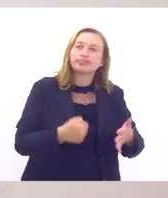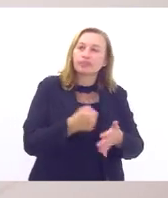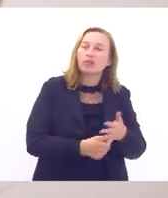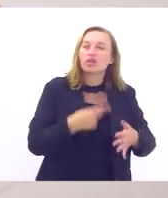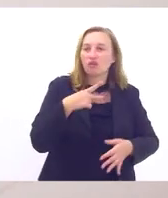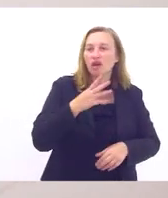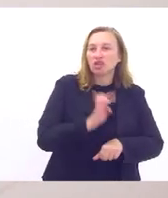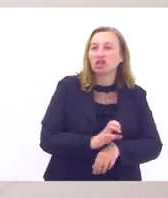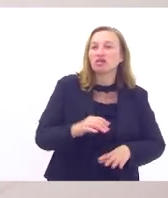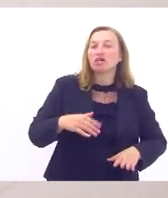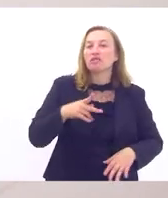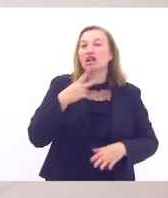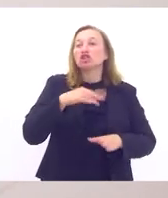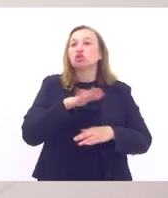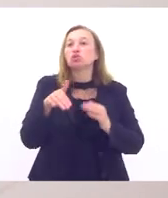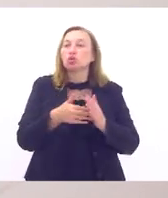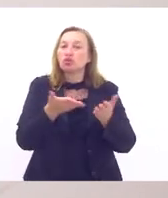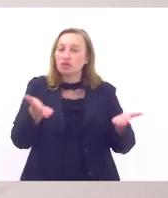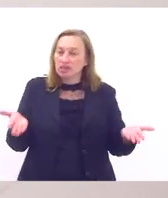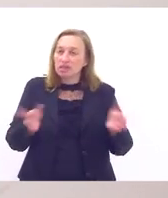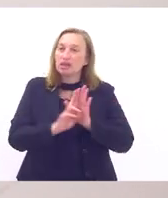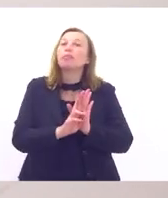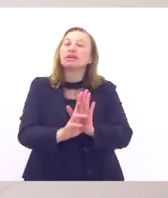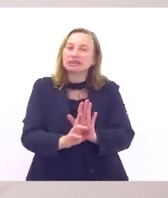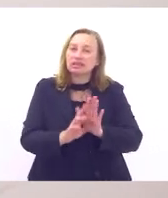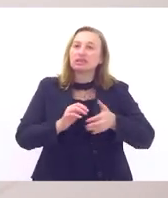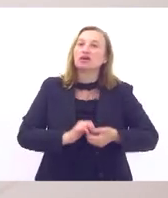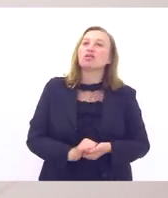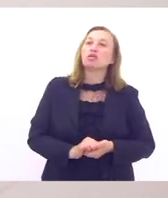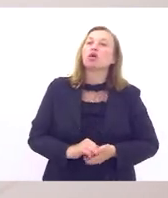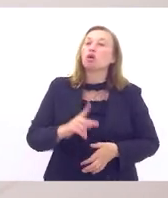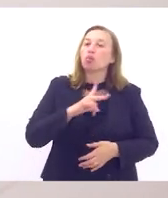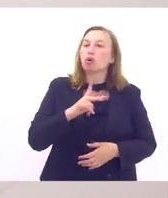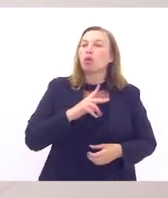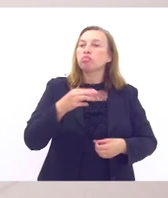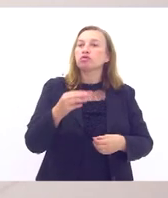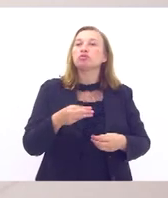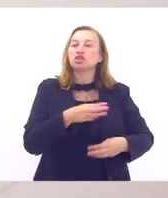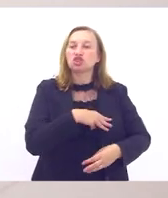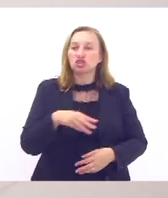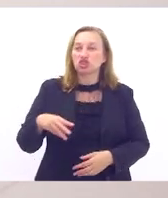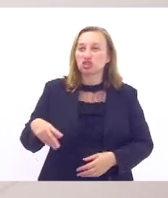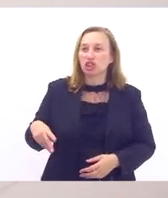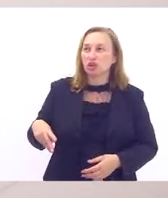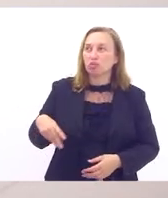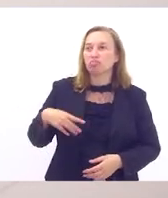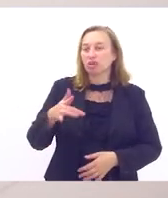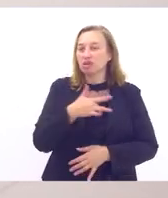estou falando todos os atores aqui representativos, presidente. O próprio Ministério da Saúde, né,